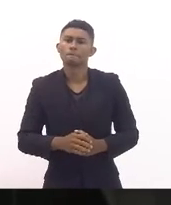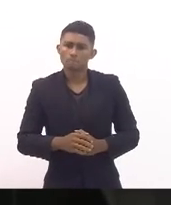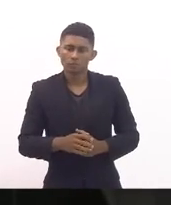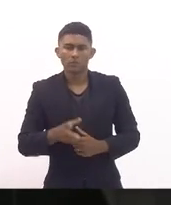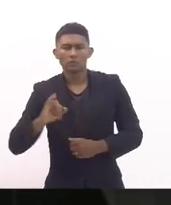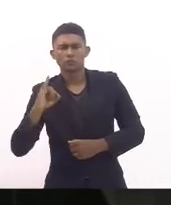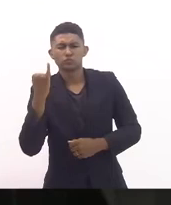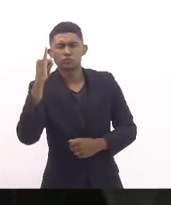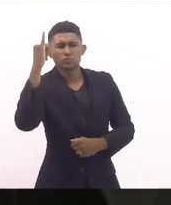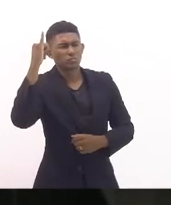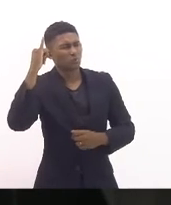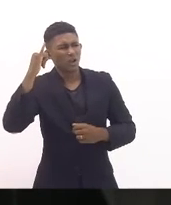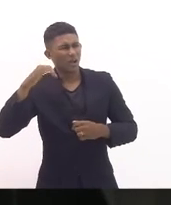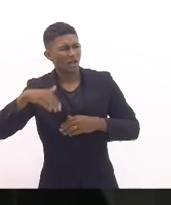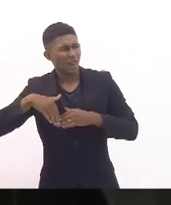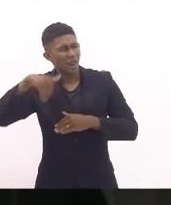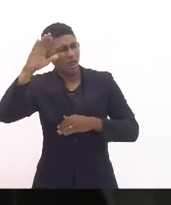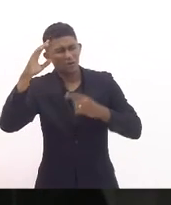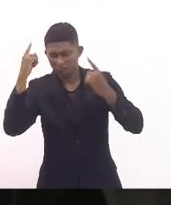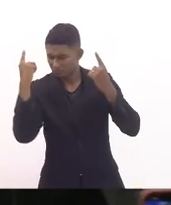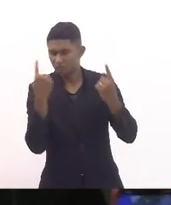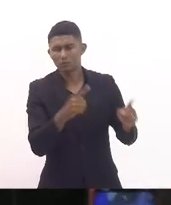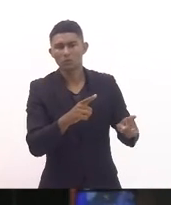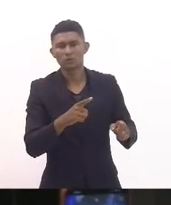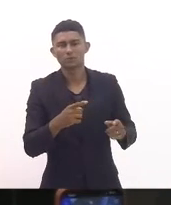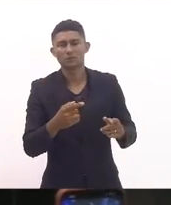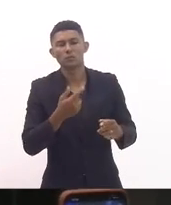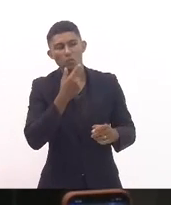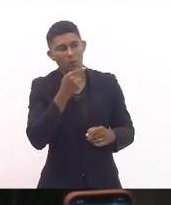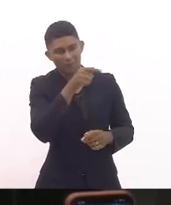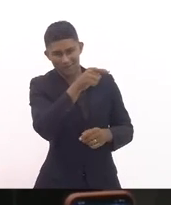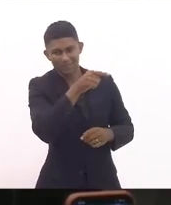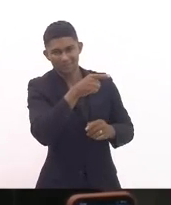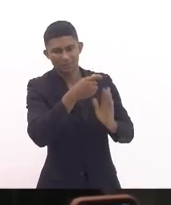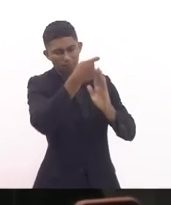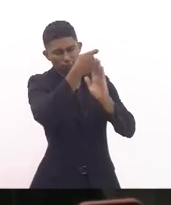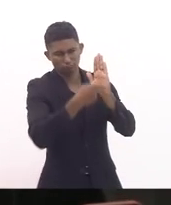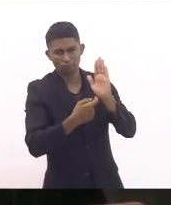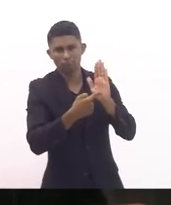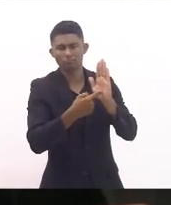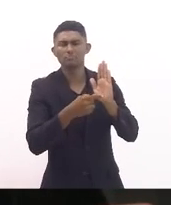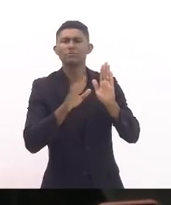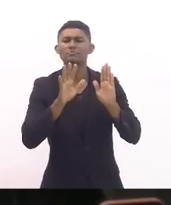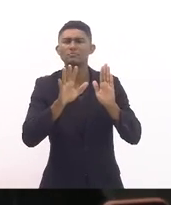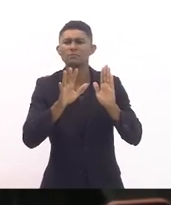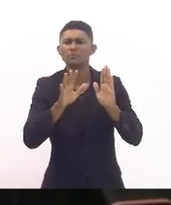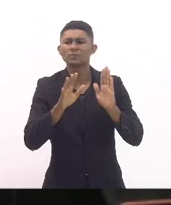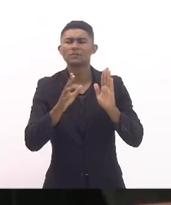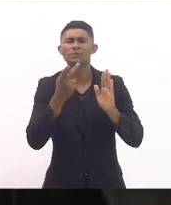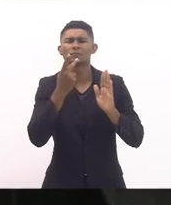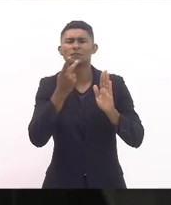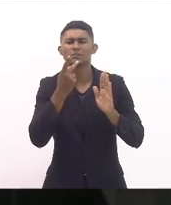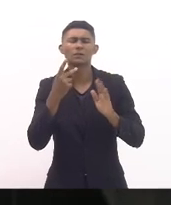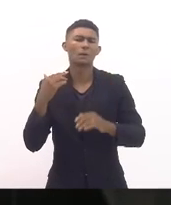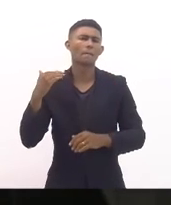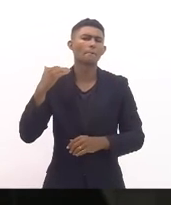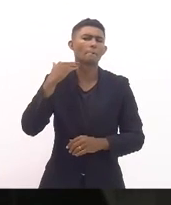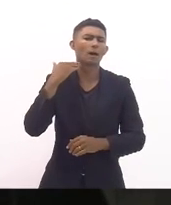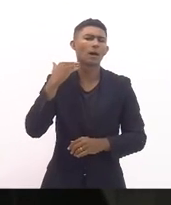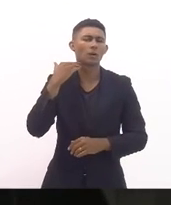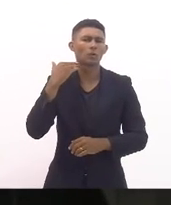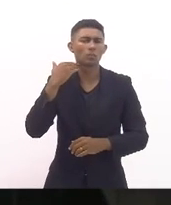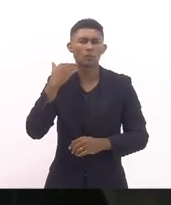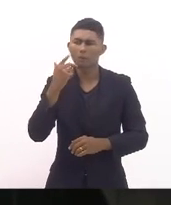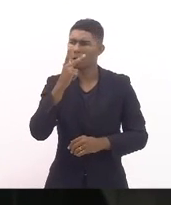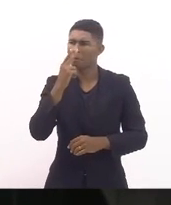alta de juros e o autor fala aqui mas ninguém mais fala sobre o spread bancário que que significa isso deputada